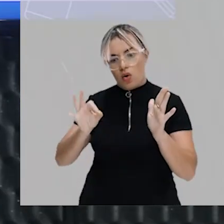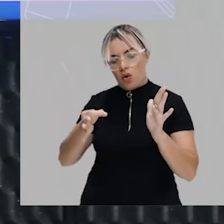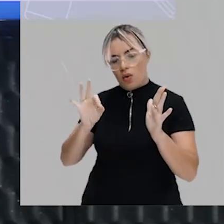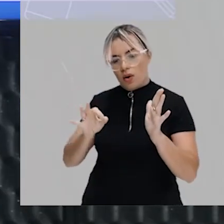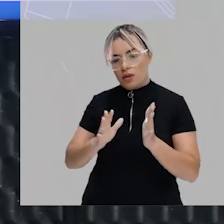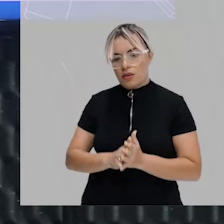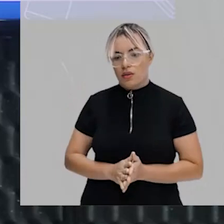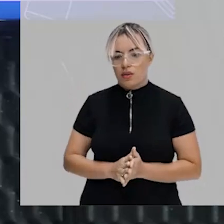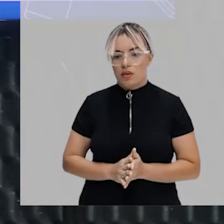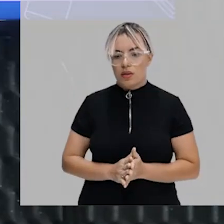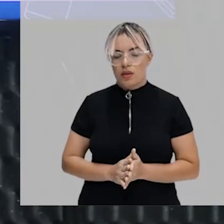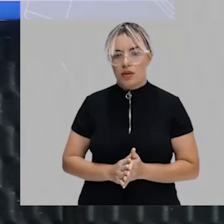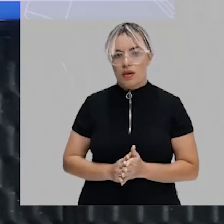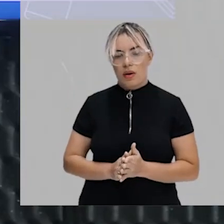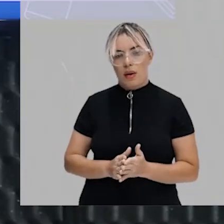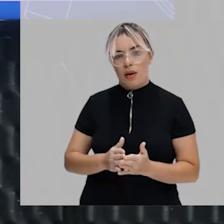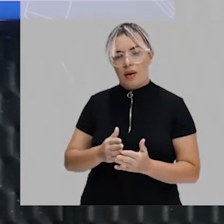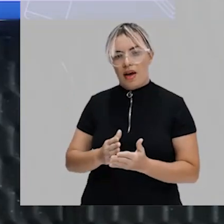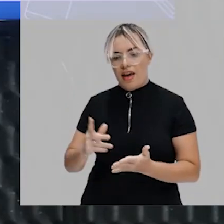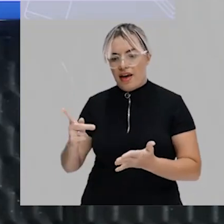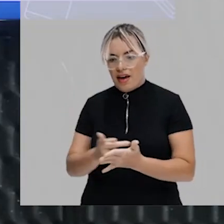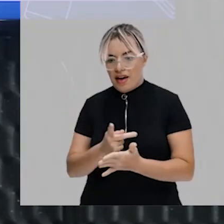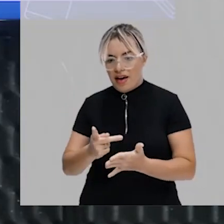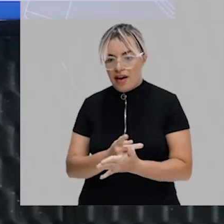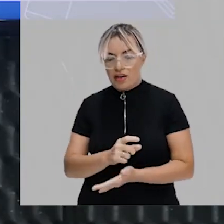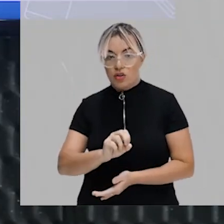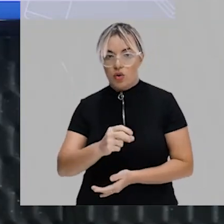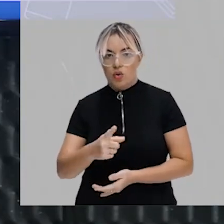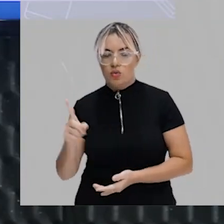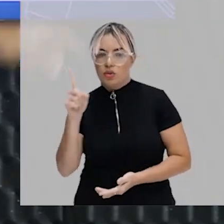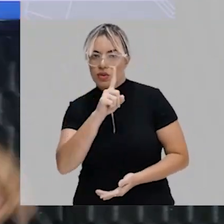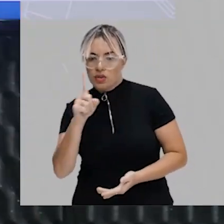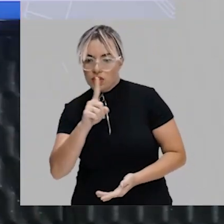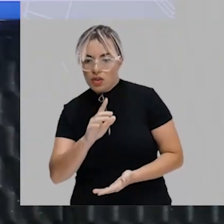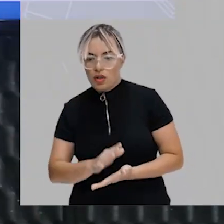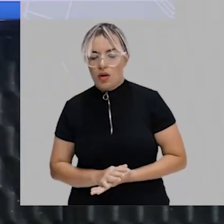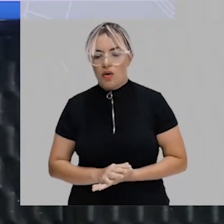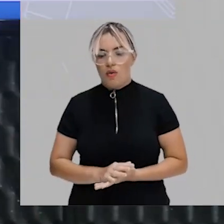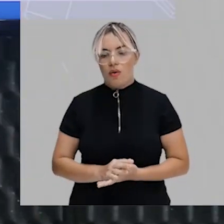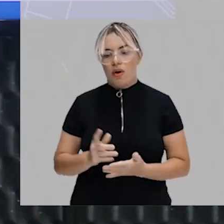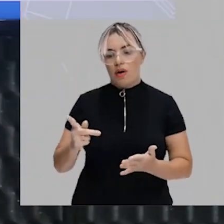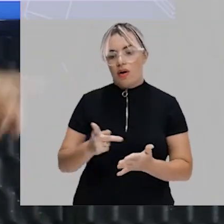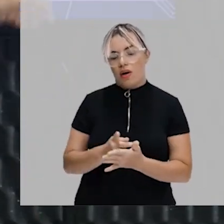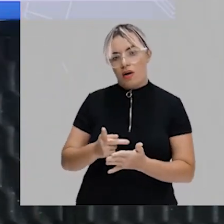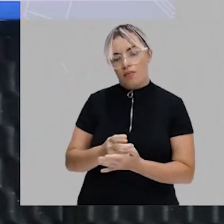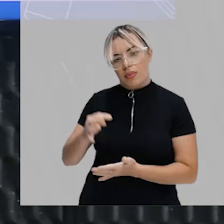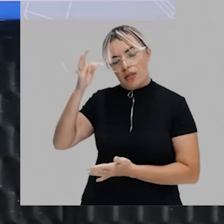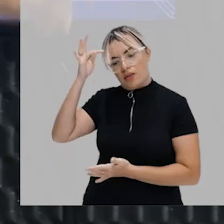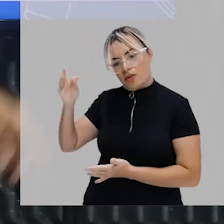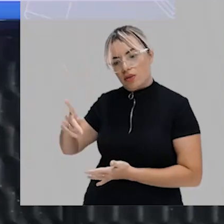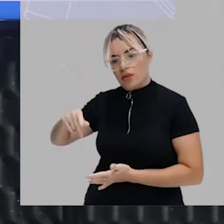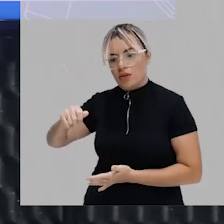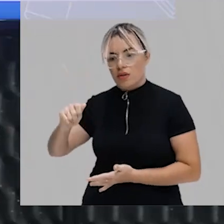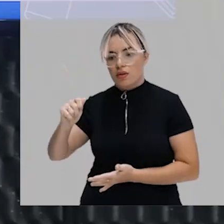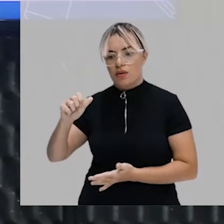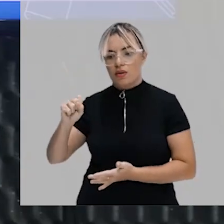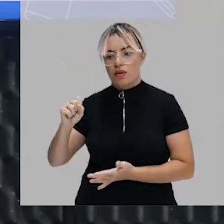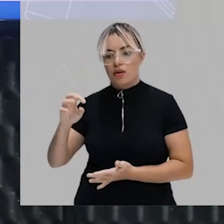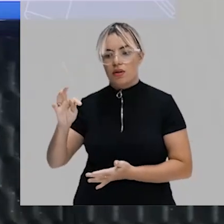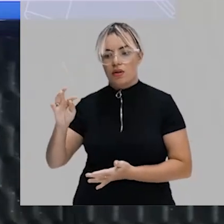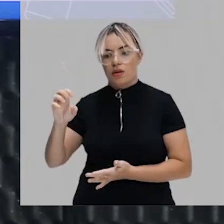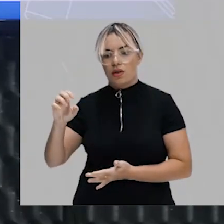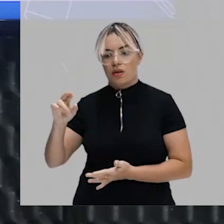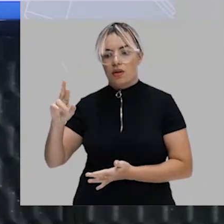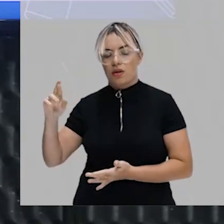como derrubada e não derrubada por Pastel. Vocês lembram que o Louis Pastel, esse cara aqui, ele derrubou